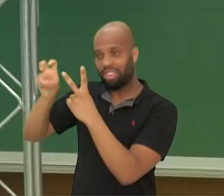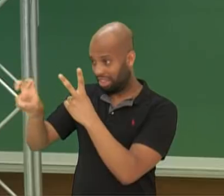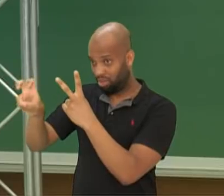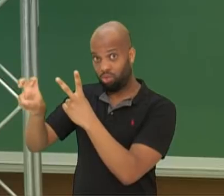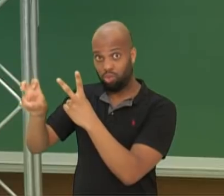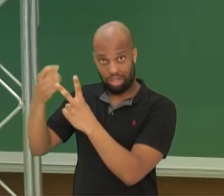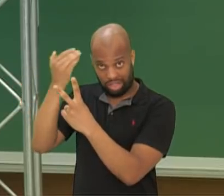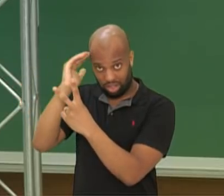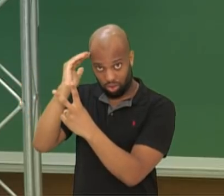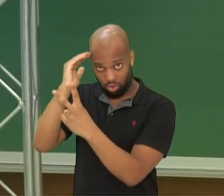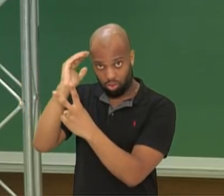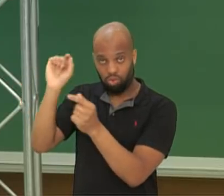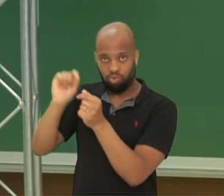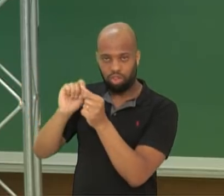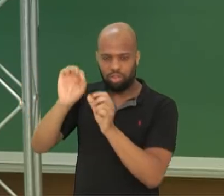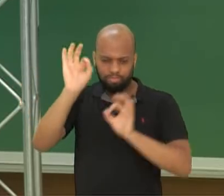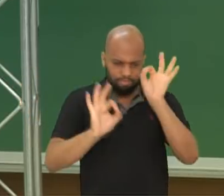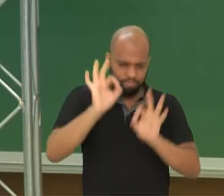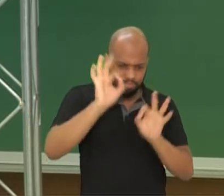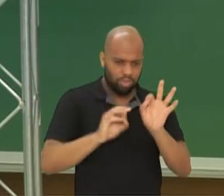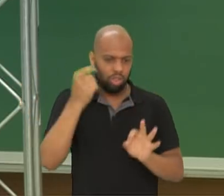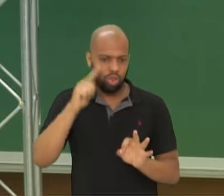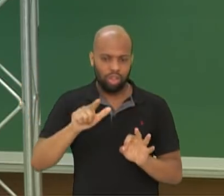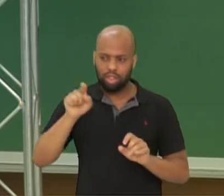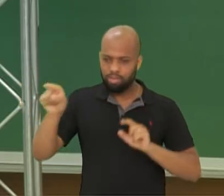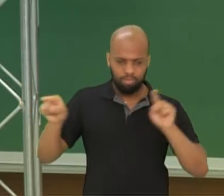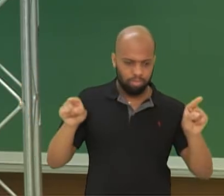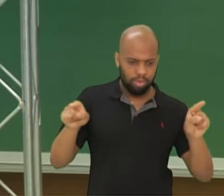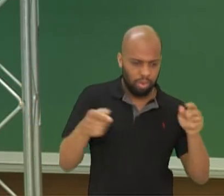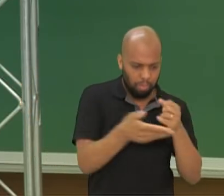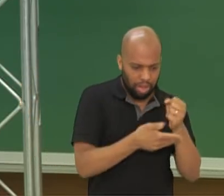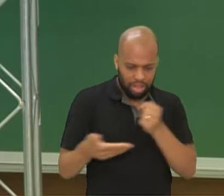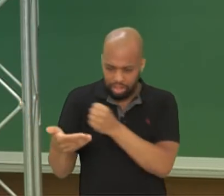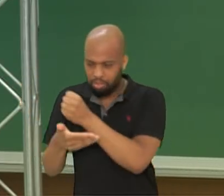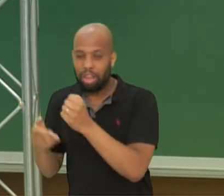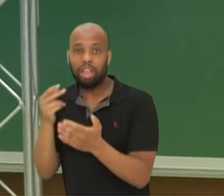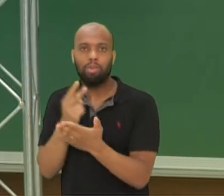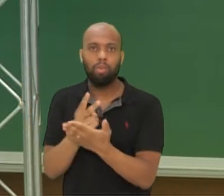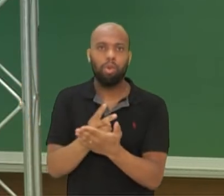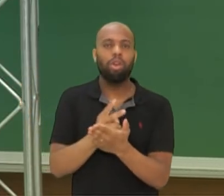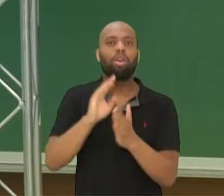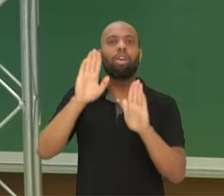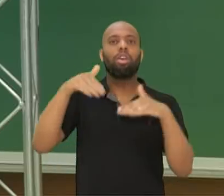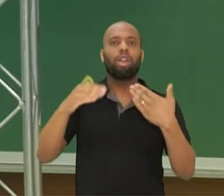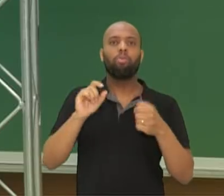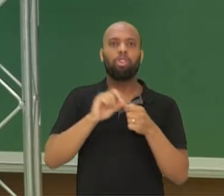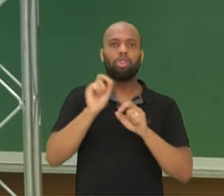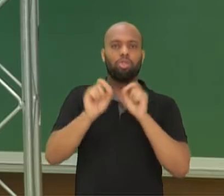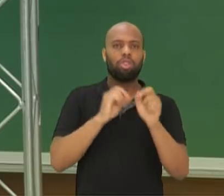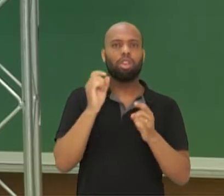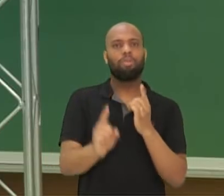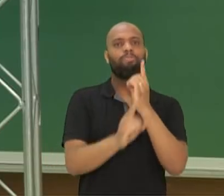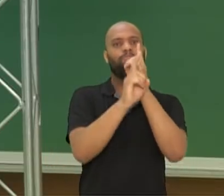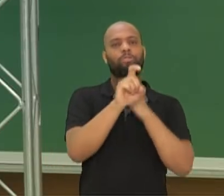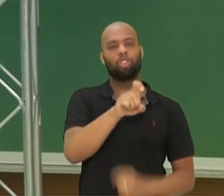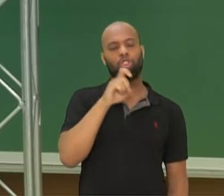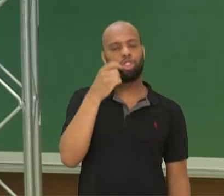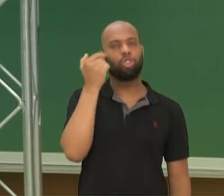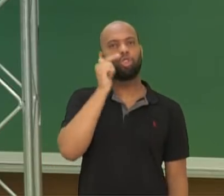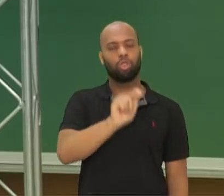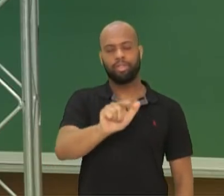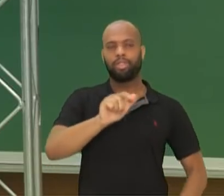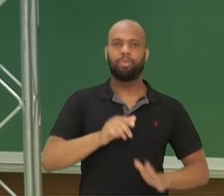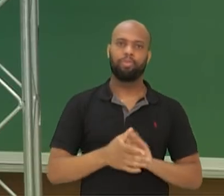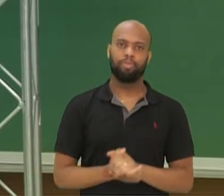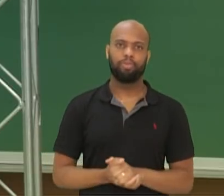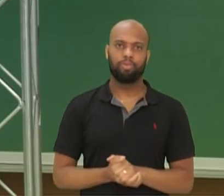trabalha para encontrar bases iguais, iguala as bases e depois iguala os expoentes para achar o